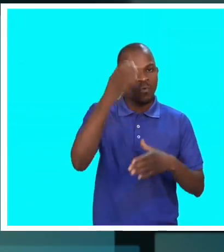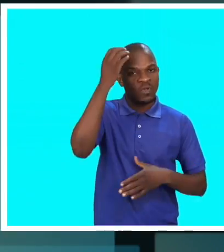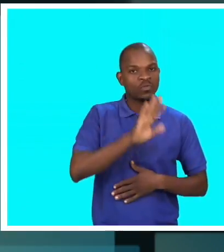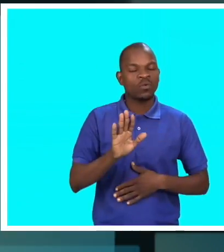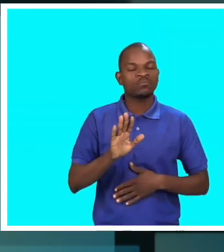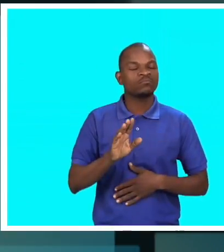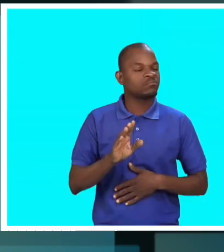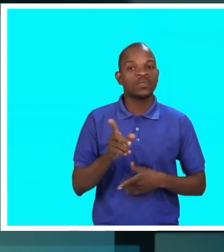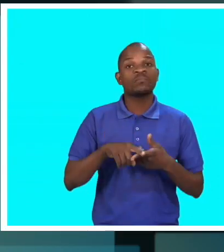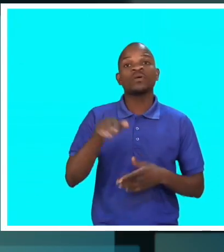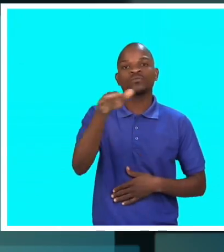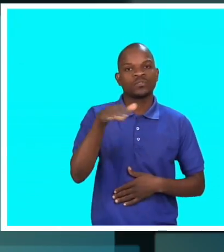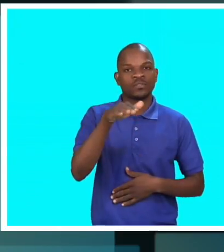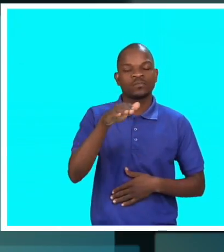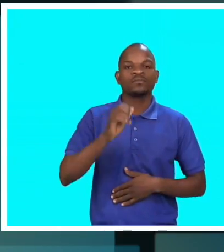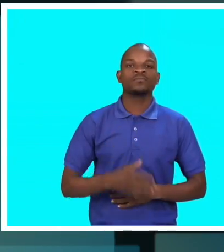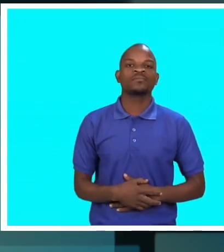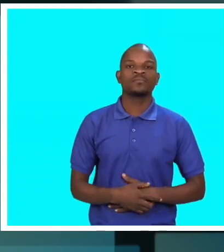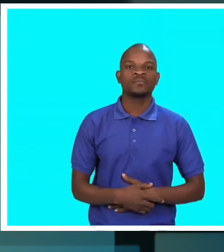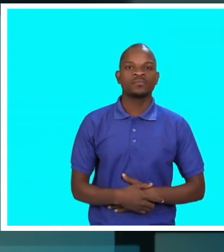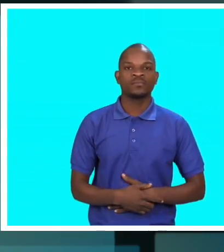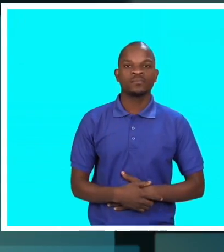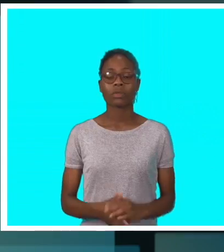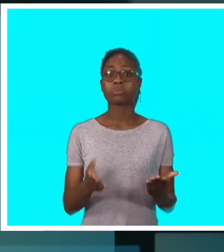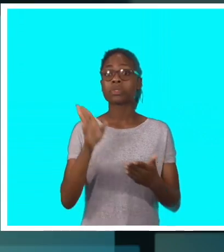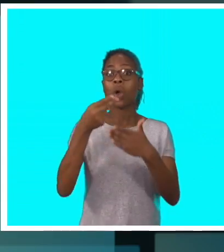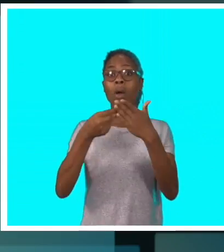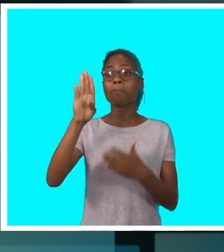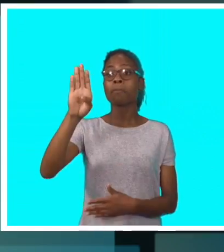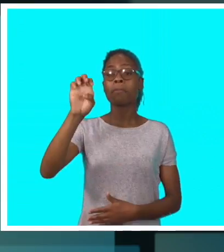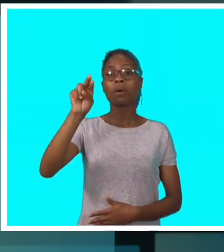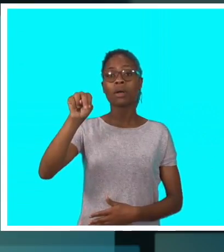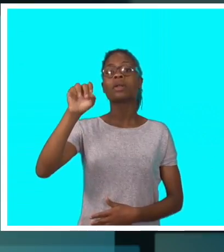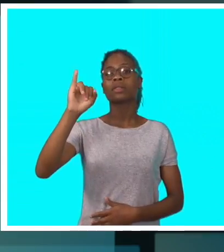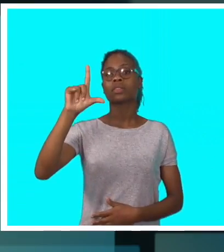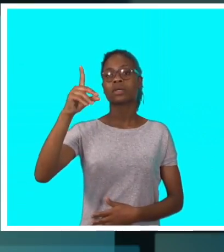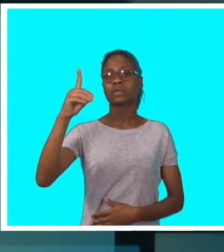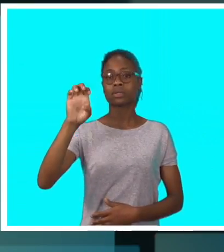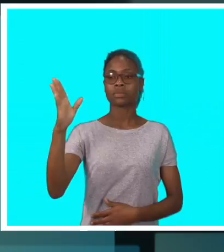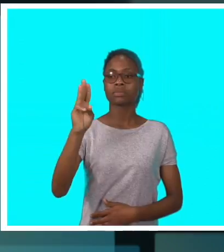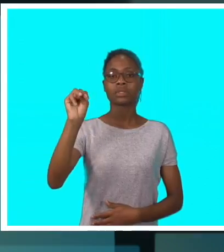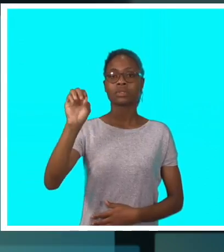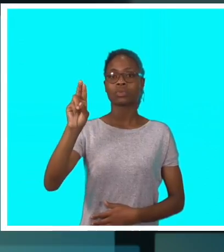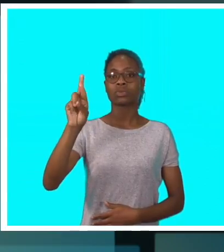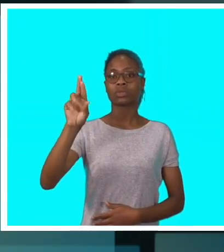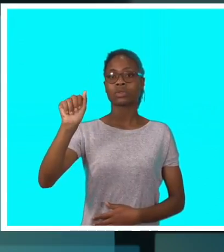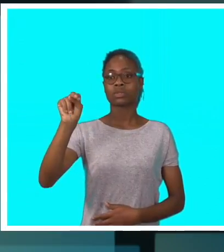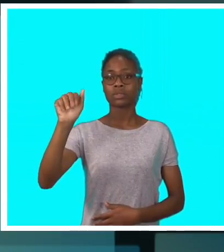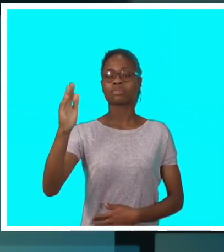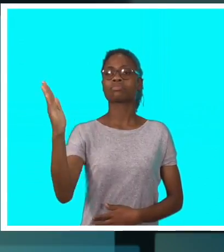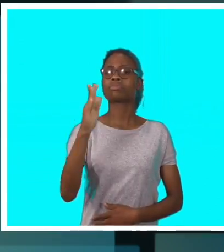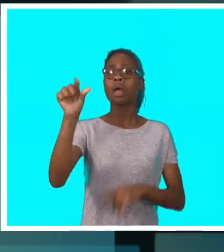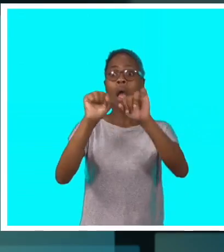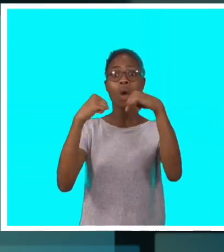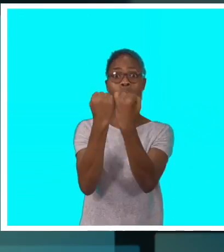desafio que não cabe apenas ao governo, mas a toda a sociedade. Penilde Mourana, da cooperativa Luana